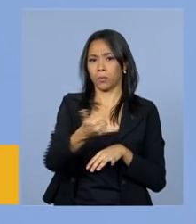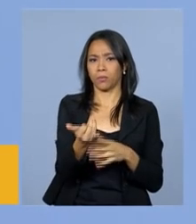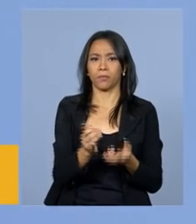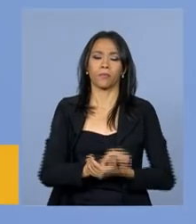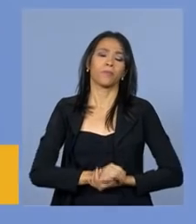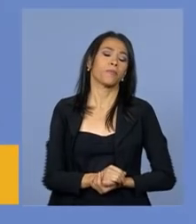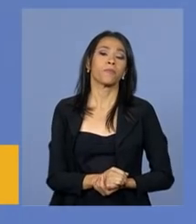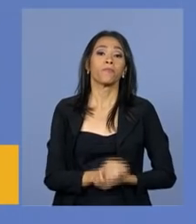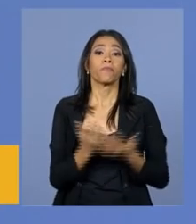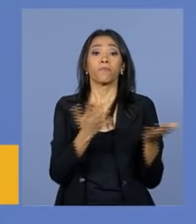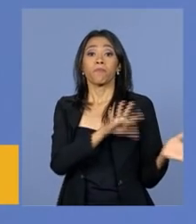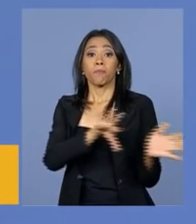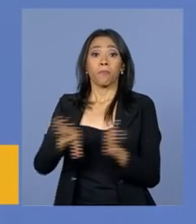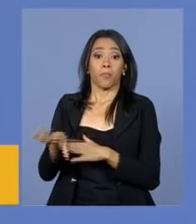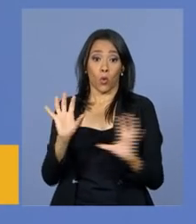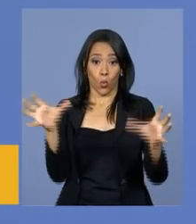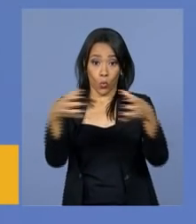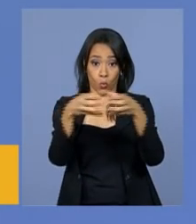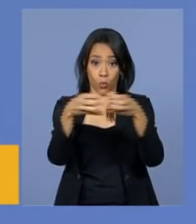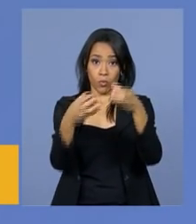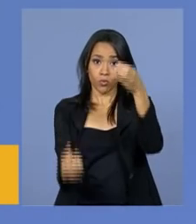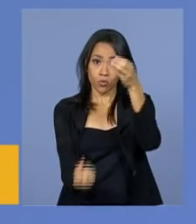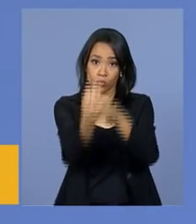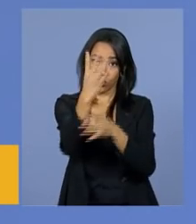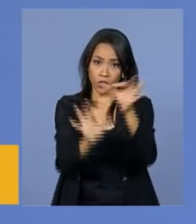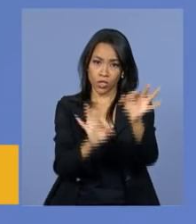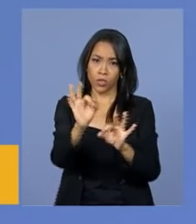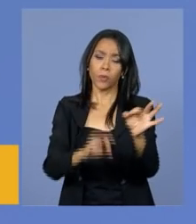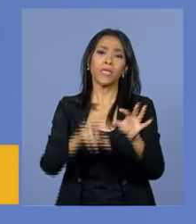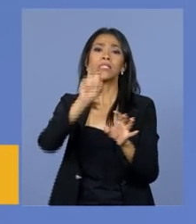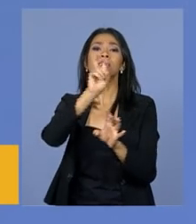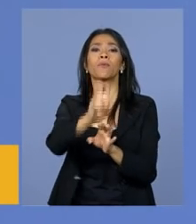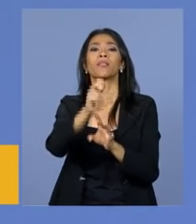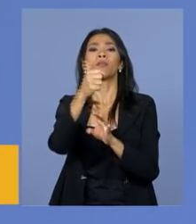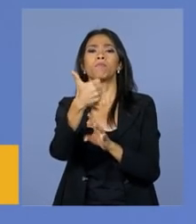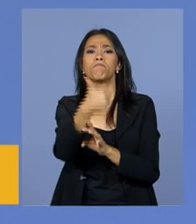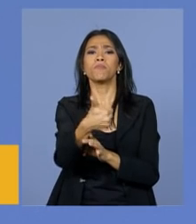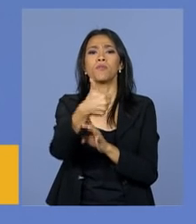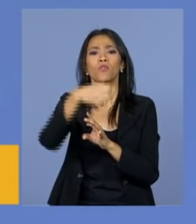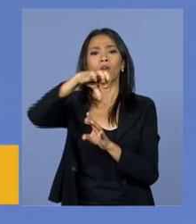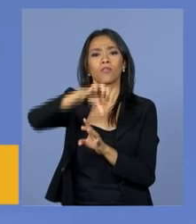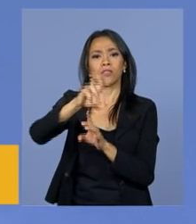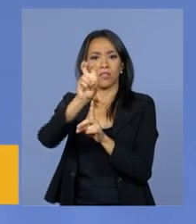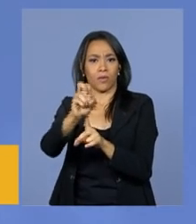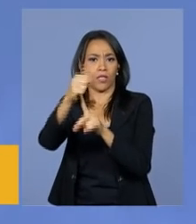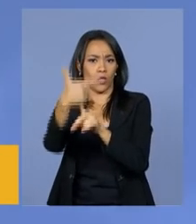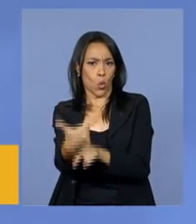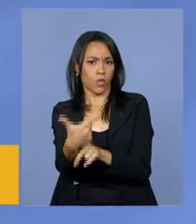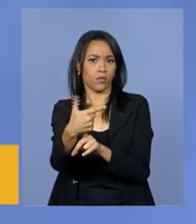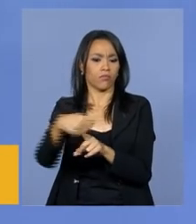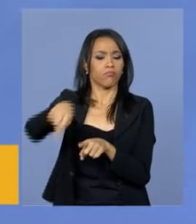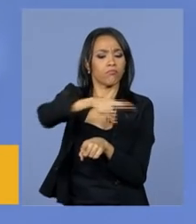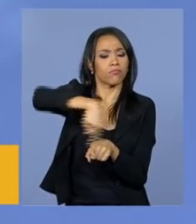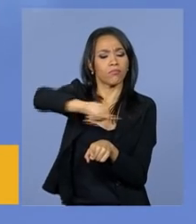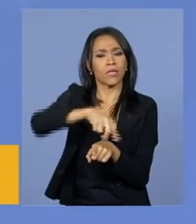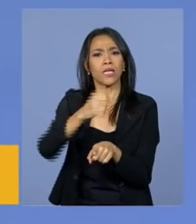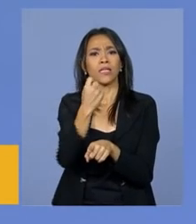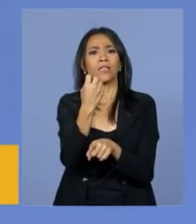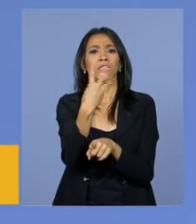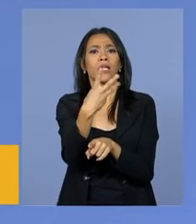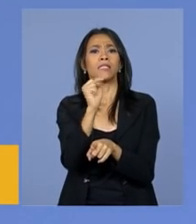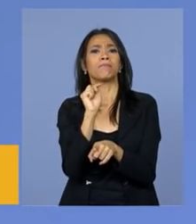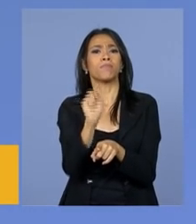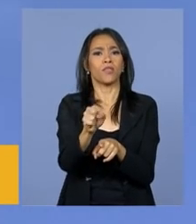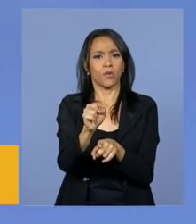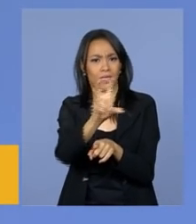A Esquadrilha da Fumaça, desde o seu nascimento em 52, ela já agrega aí 3.700